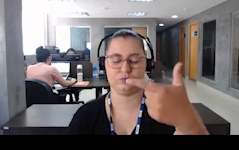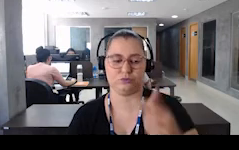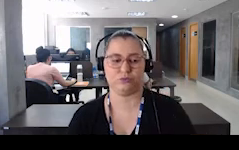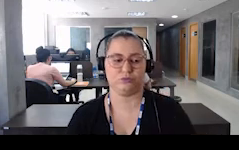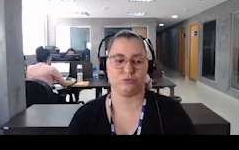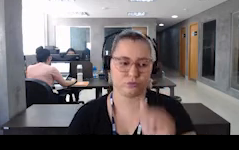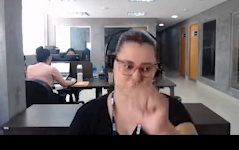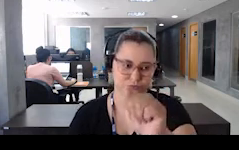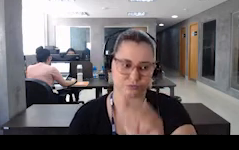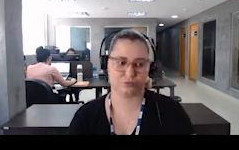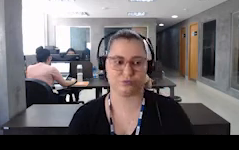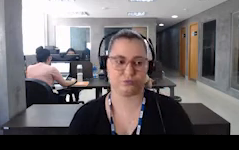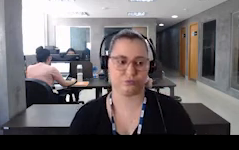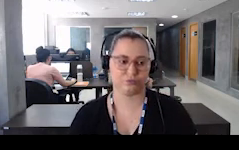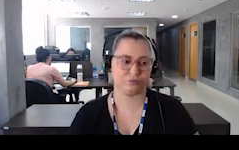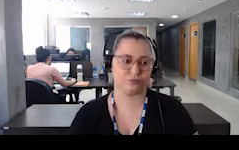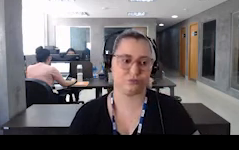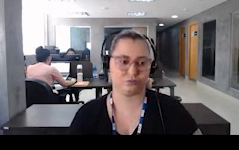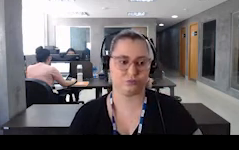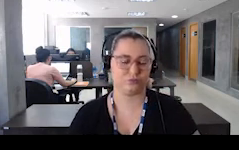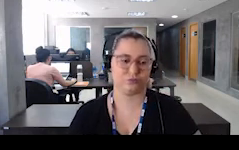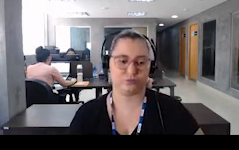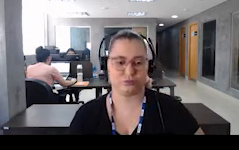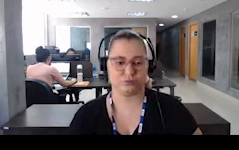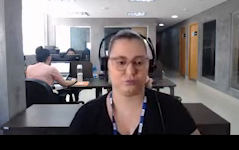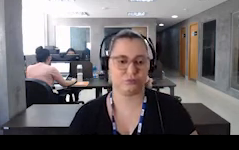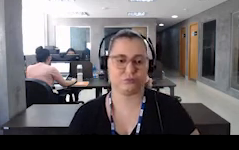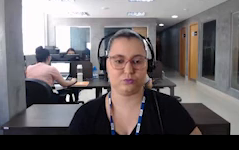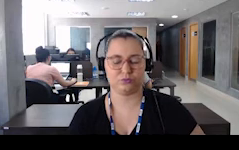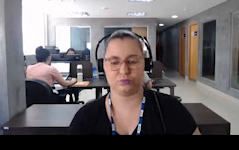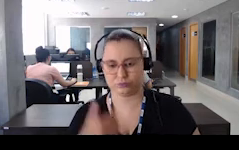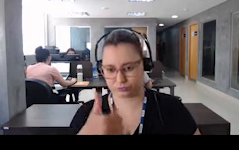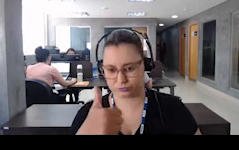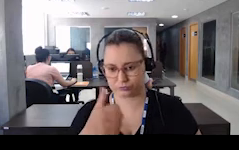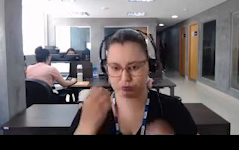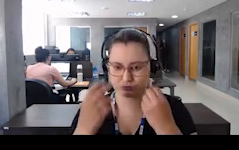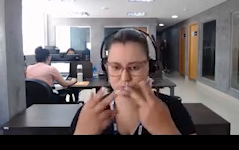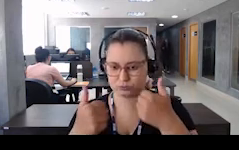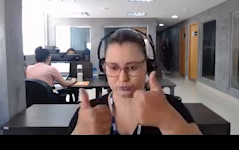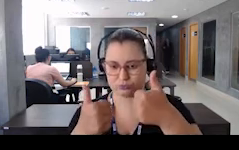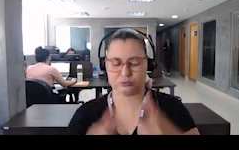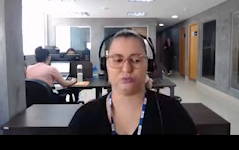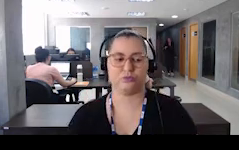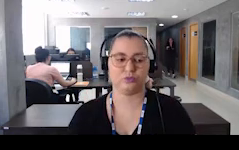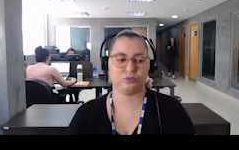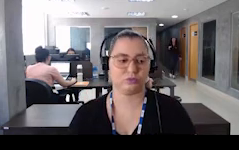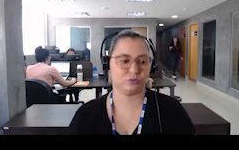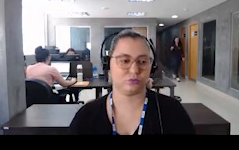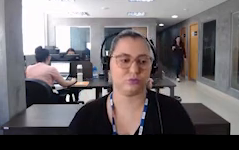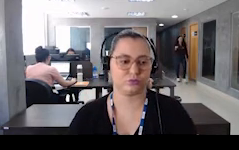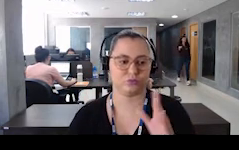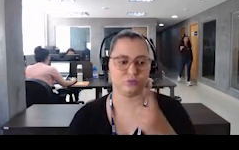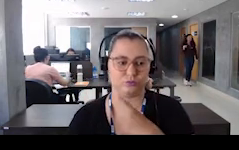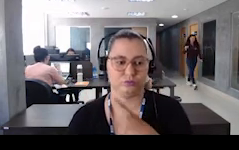8,82 ampere. Né? Essa é a corrente que a gente encontrou aqui. Tudo bem? Vamos ver o que mais que tem